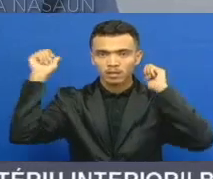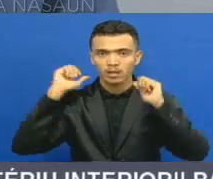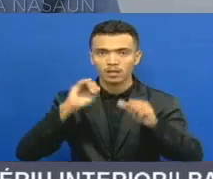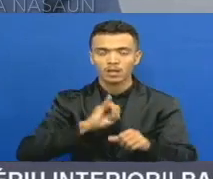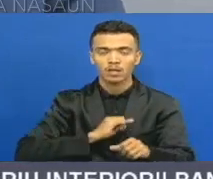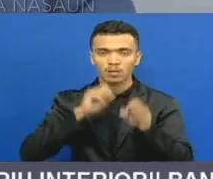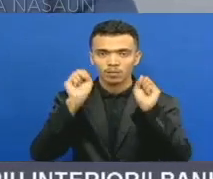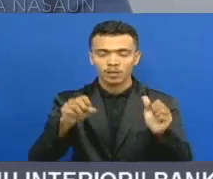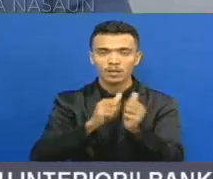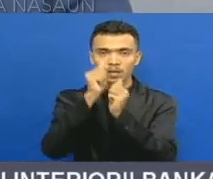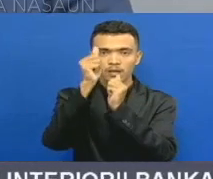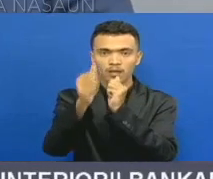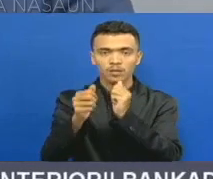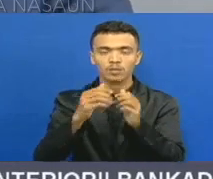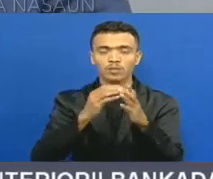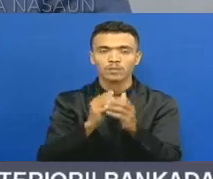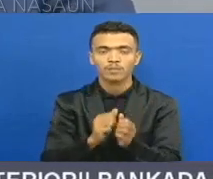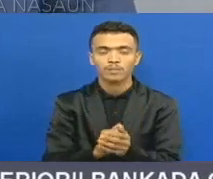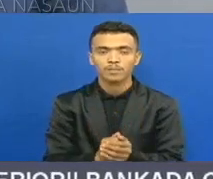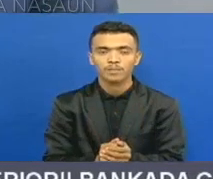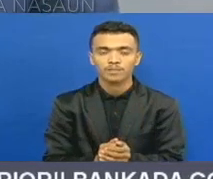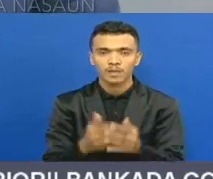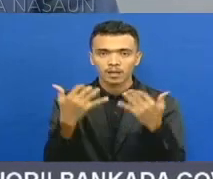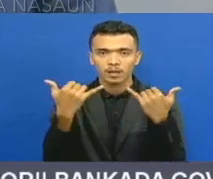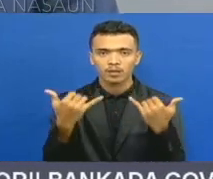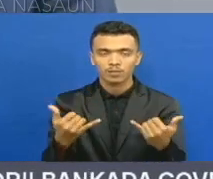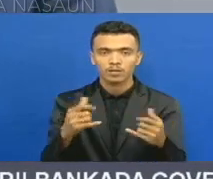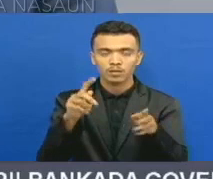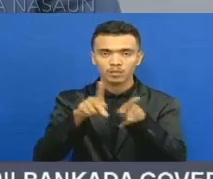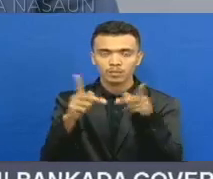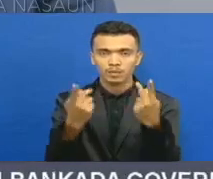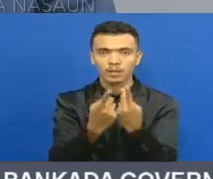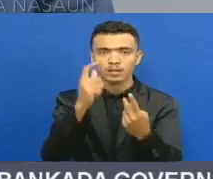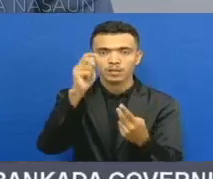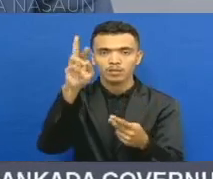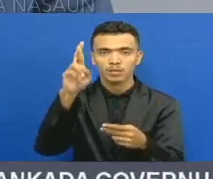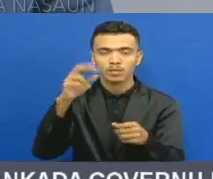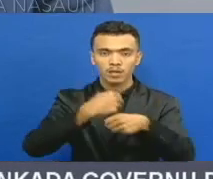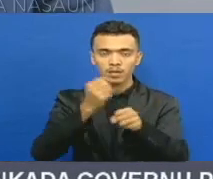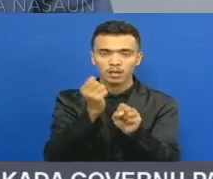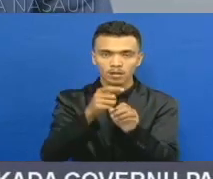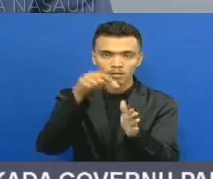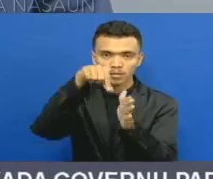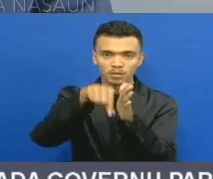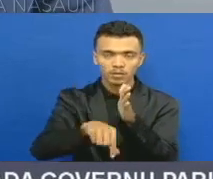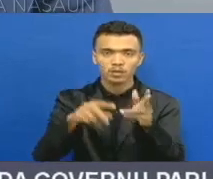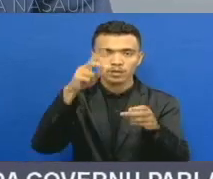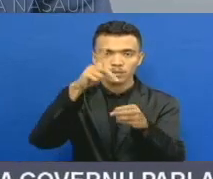Haubele ato mosca ta que informa mosca ta que horas da um Timor dos Halau perfuração e a mina